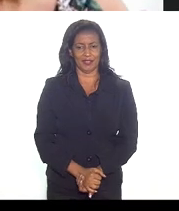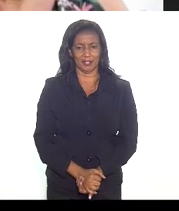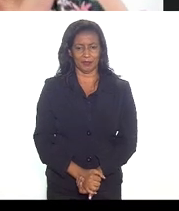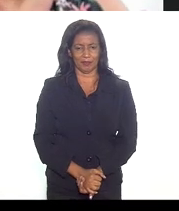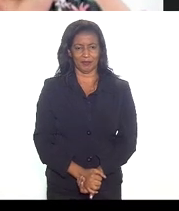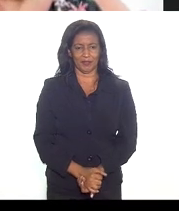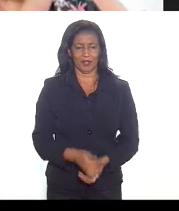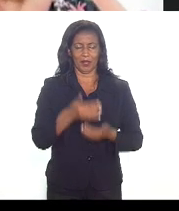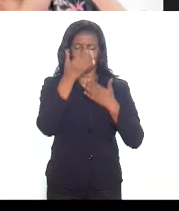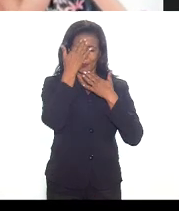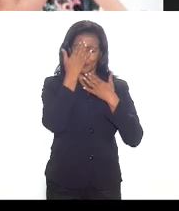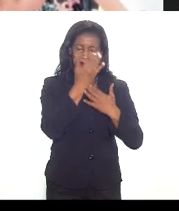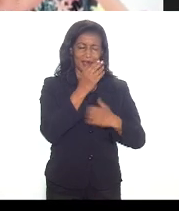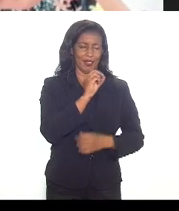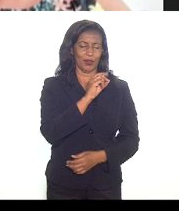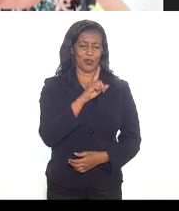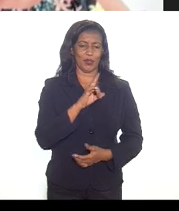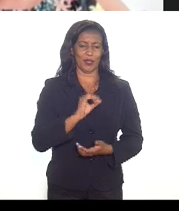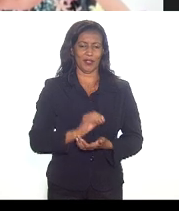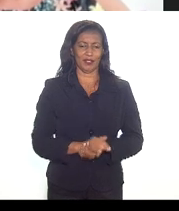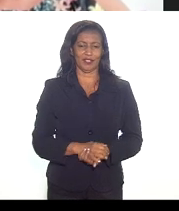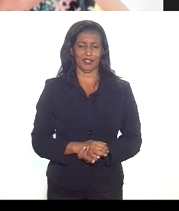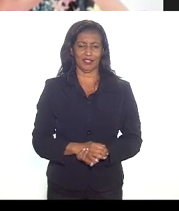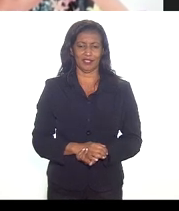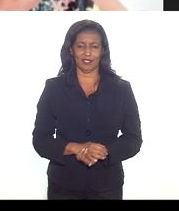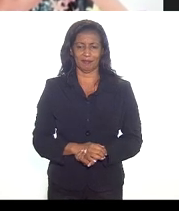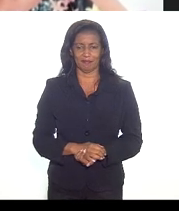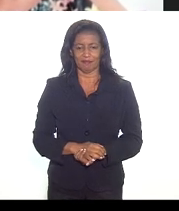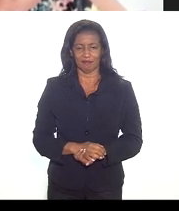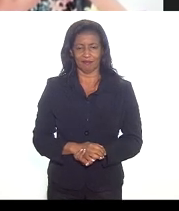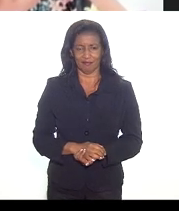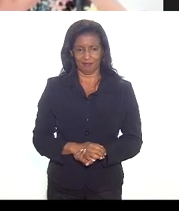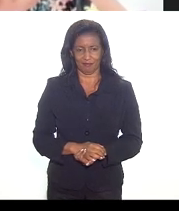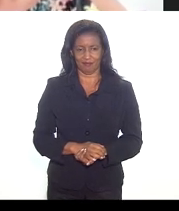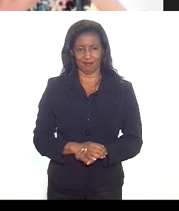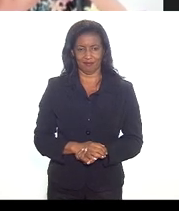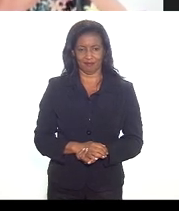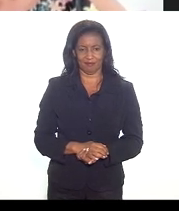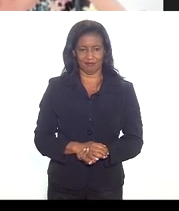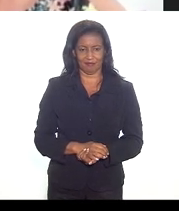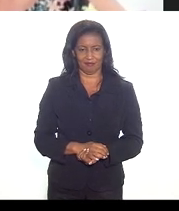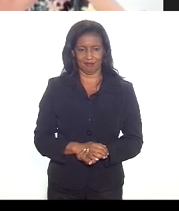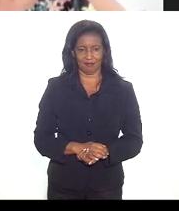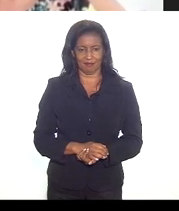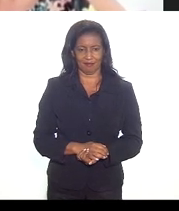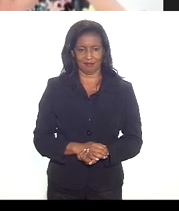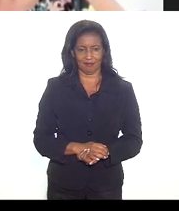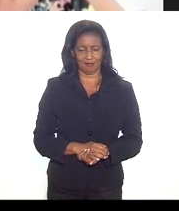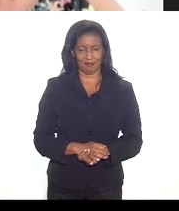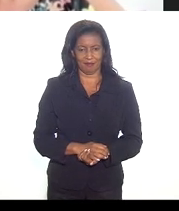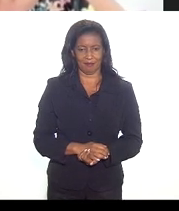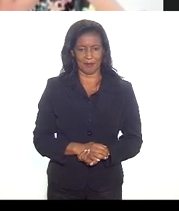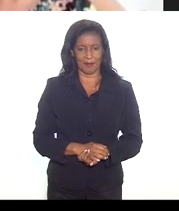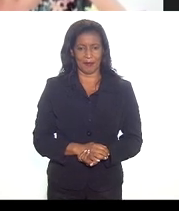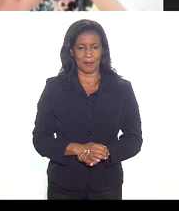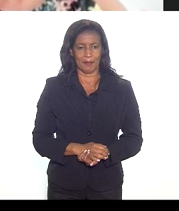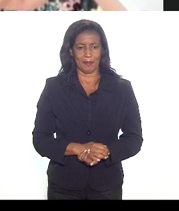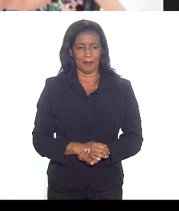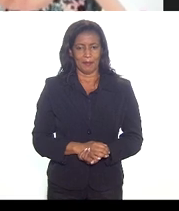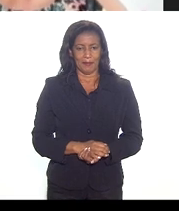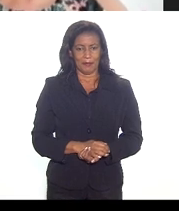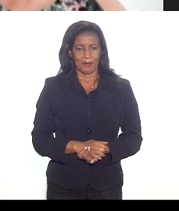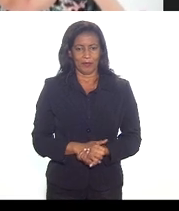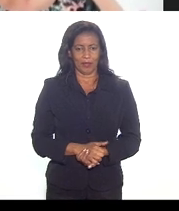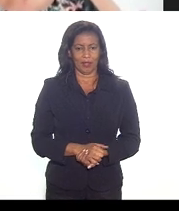a você, Osório. Zeidão, vamos fazer isso, Zeidão. É sempre bom me ouvir. Deputada Marta